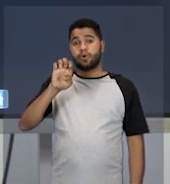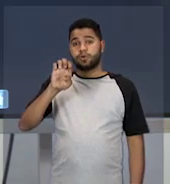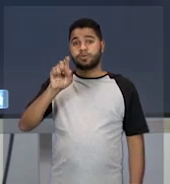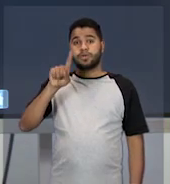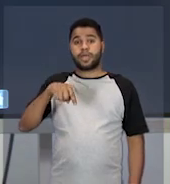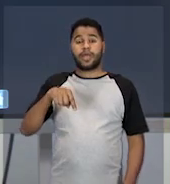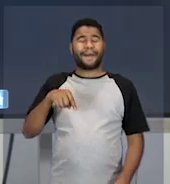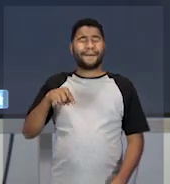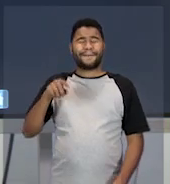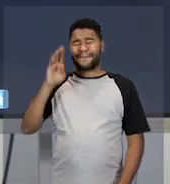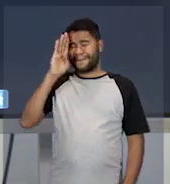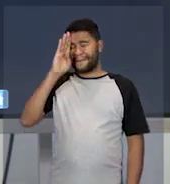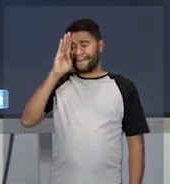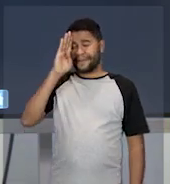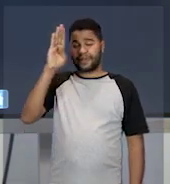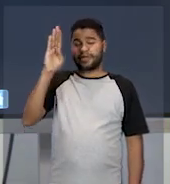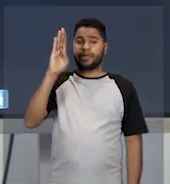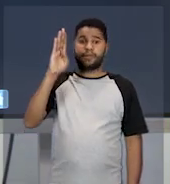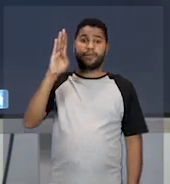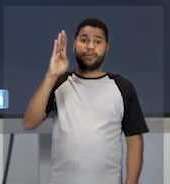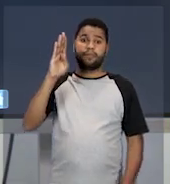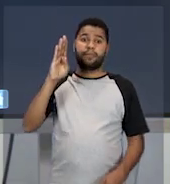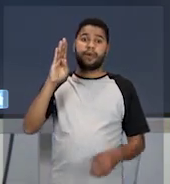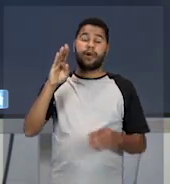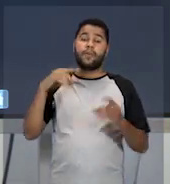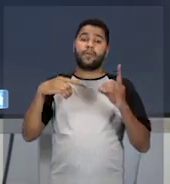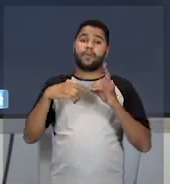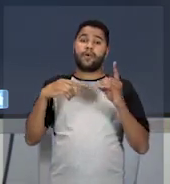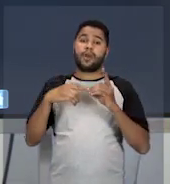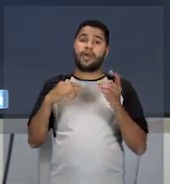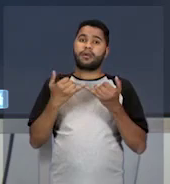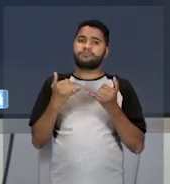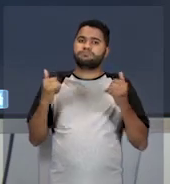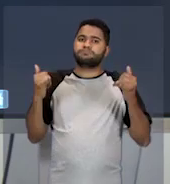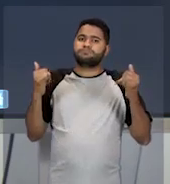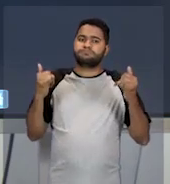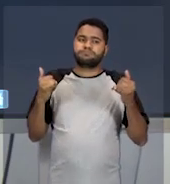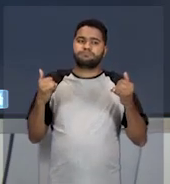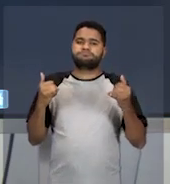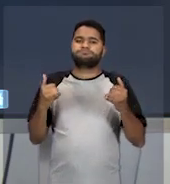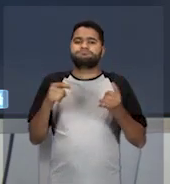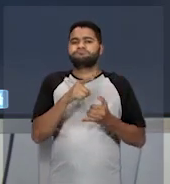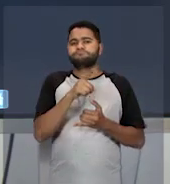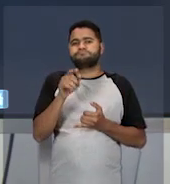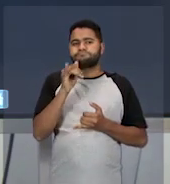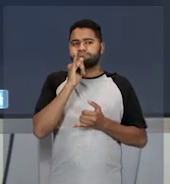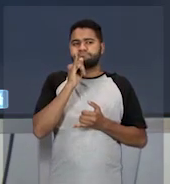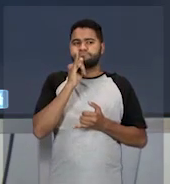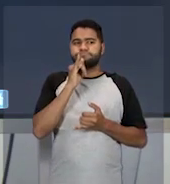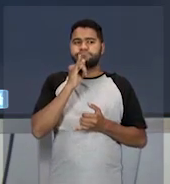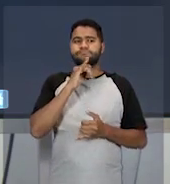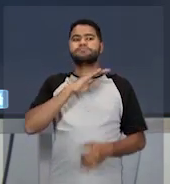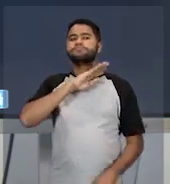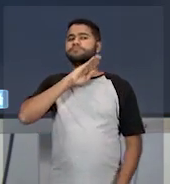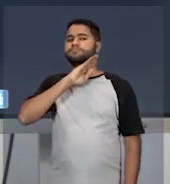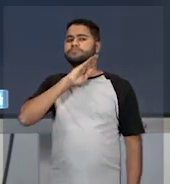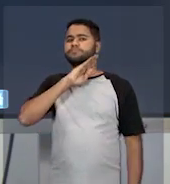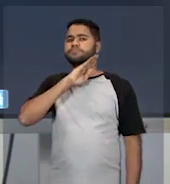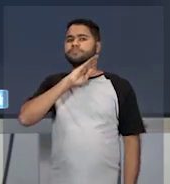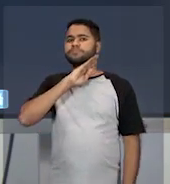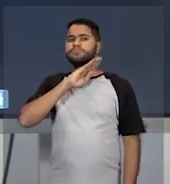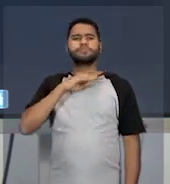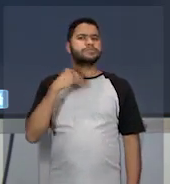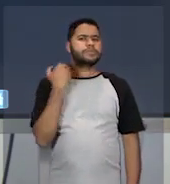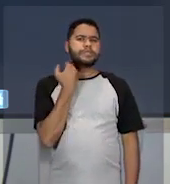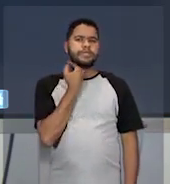molécula energética. A gente come carboidrato para ter energia. Peguem você, põe a mão aqui, ó. Tá sentindo um